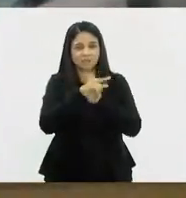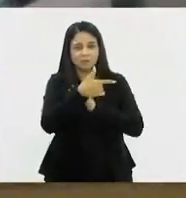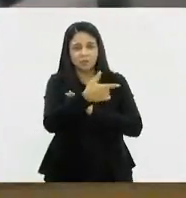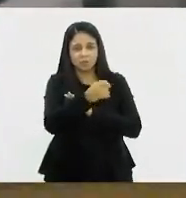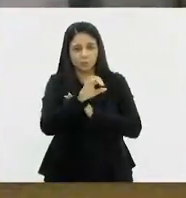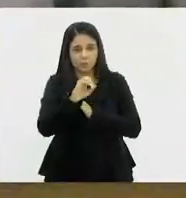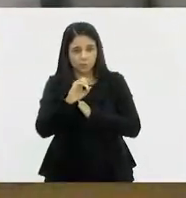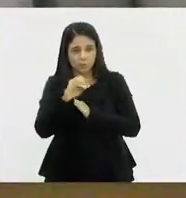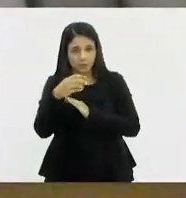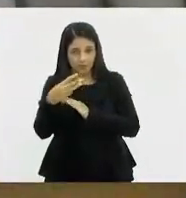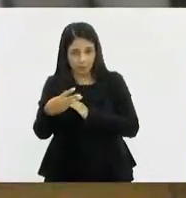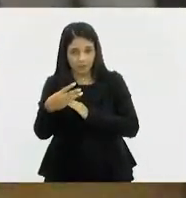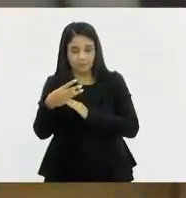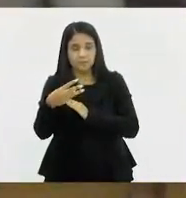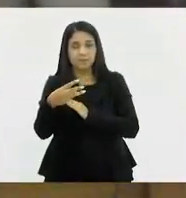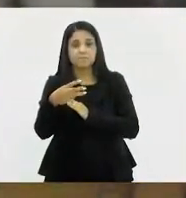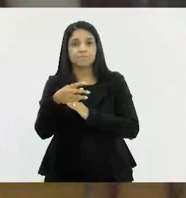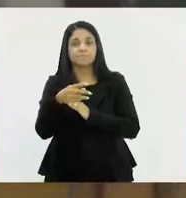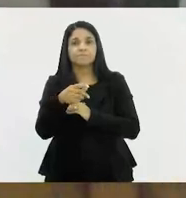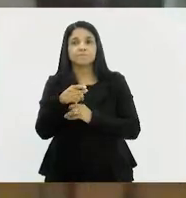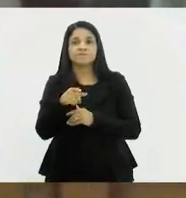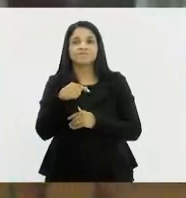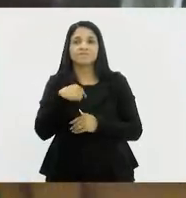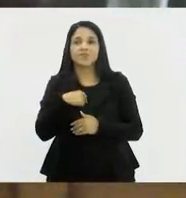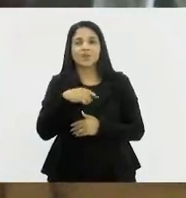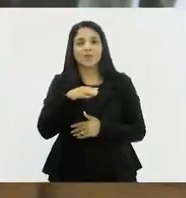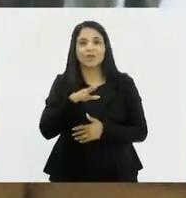idosa. Mas ficava,